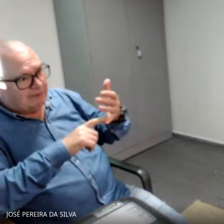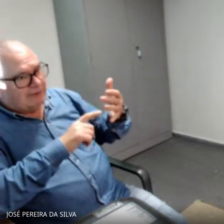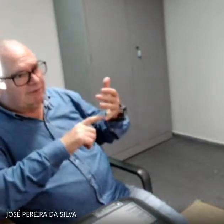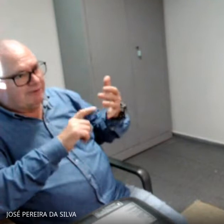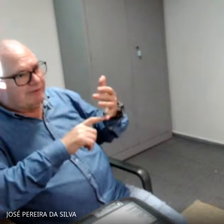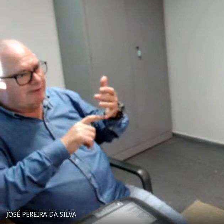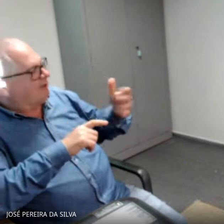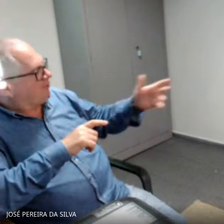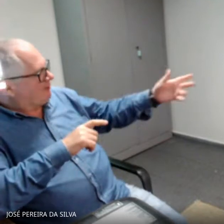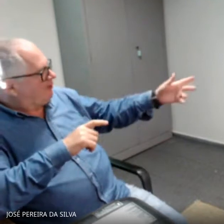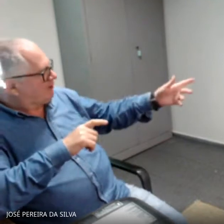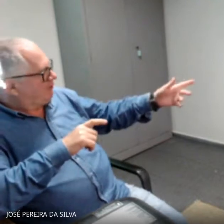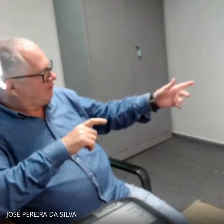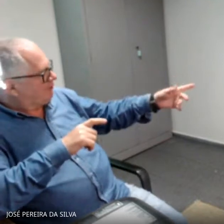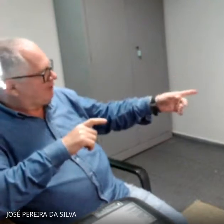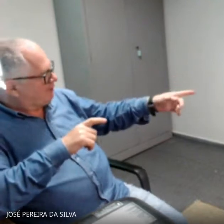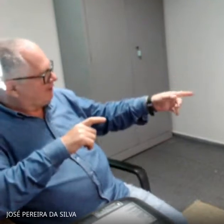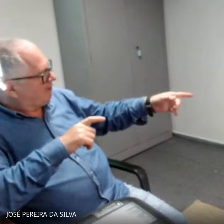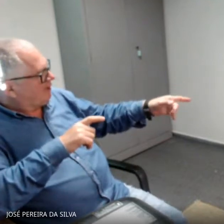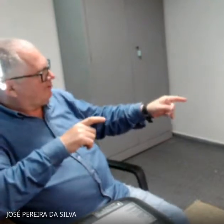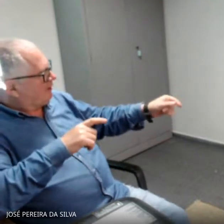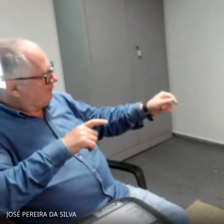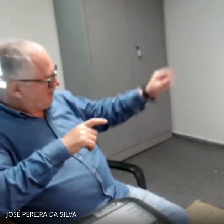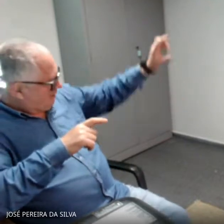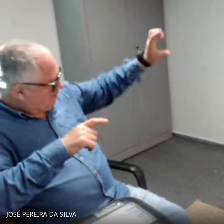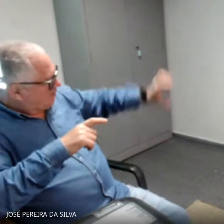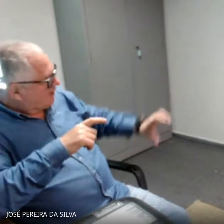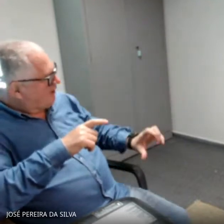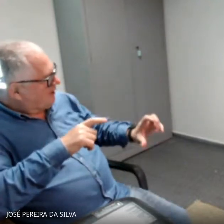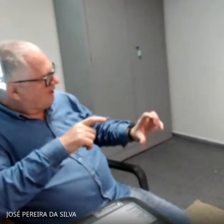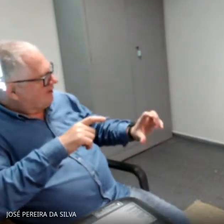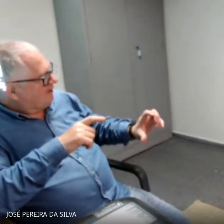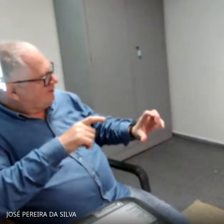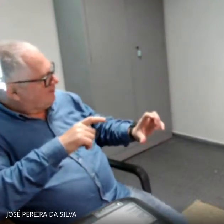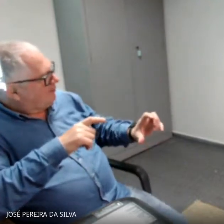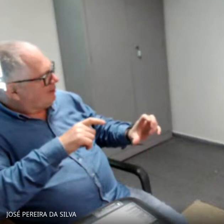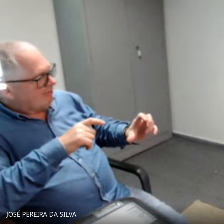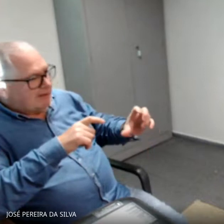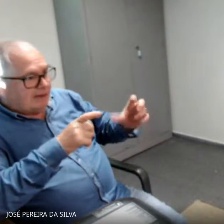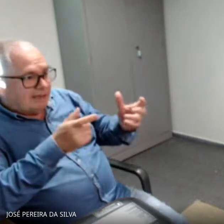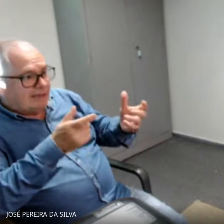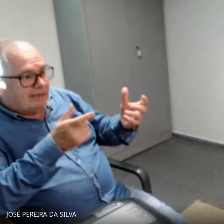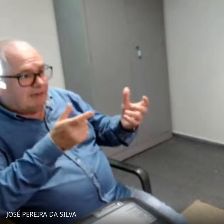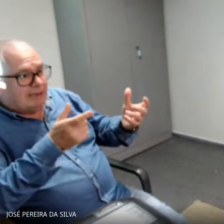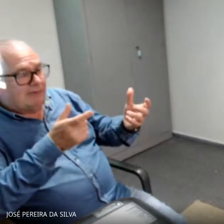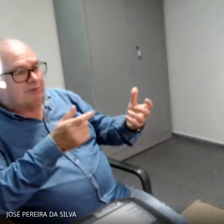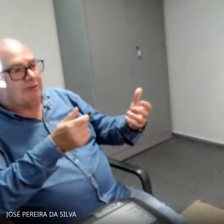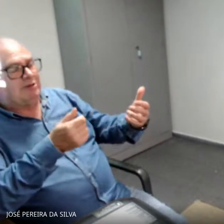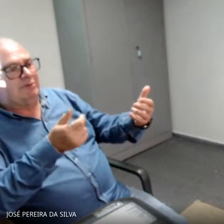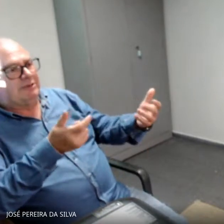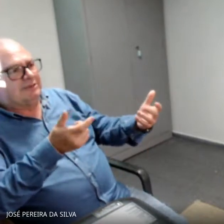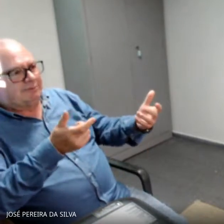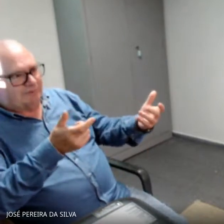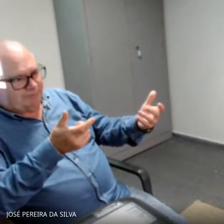alimentos. Inclusive, eu até passei, eu acho que para você não está utilizando aquela reportagem dele lá. Aí o que a pessoa